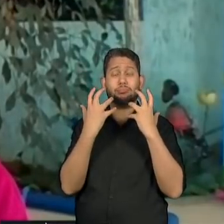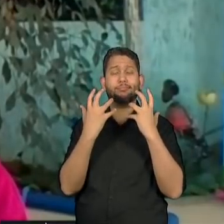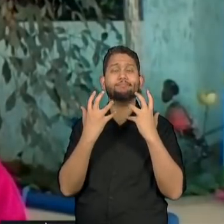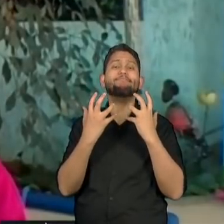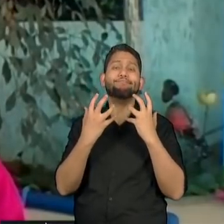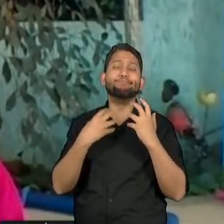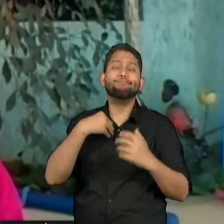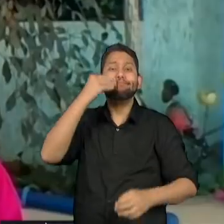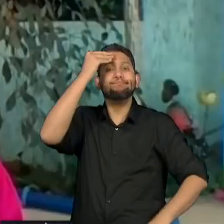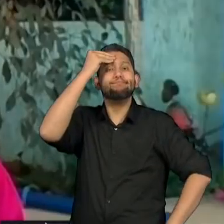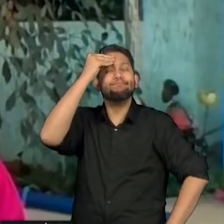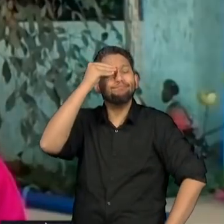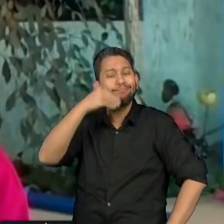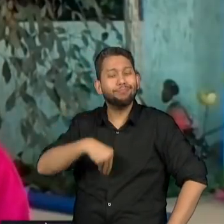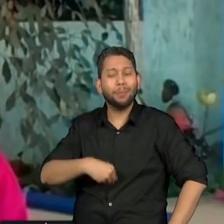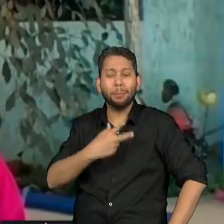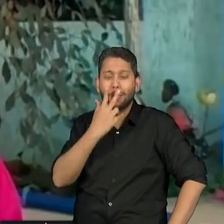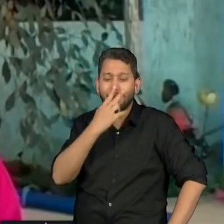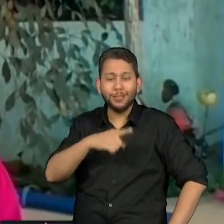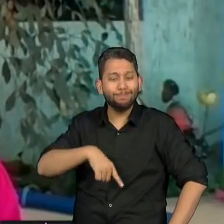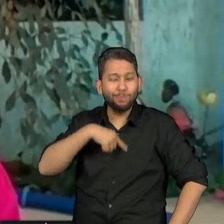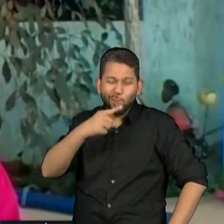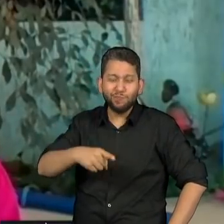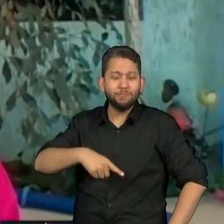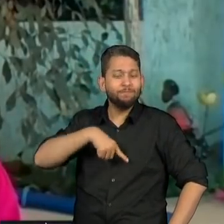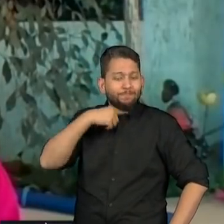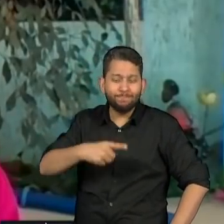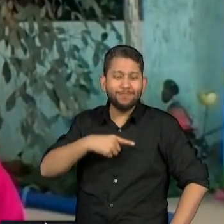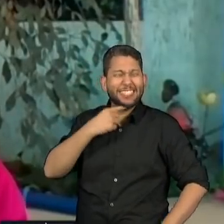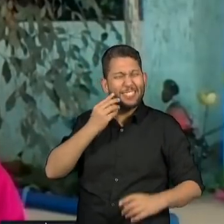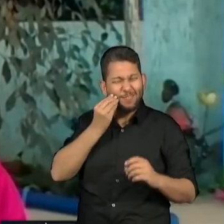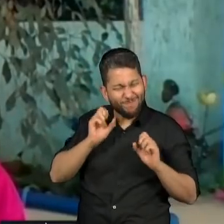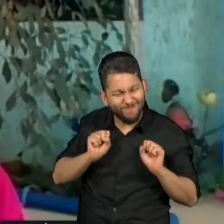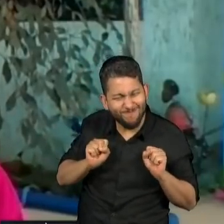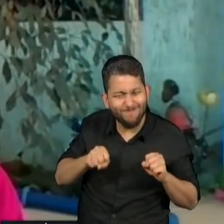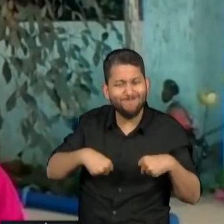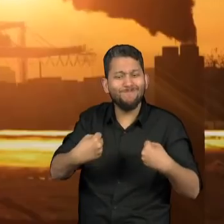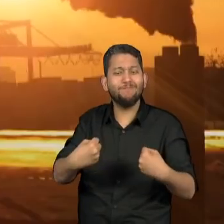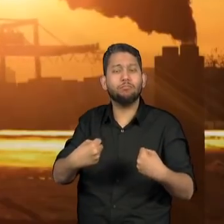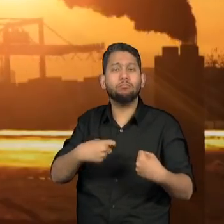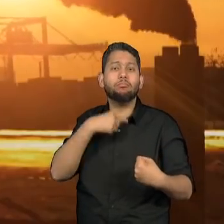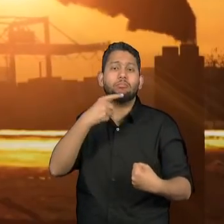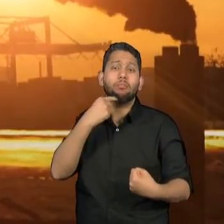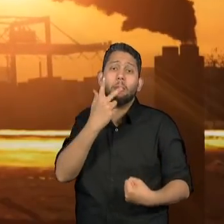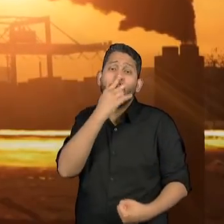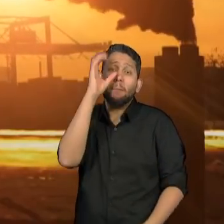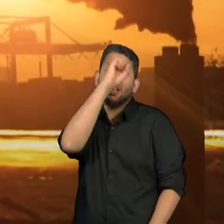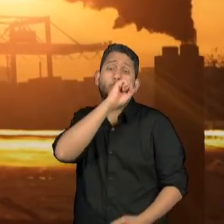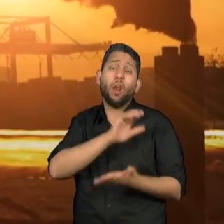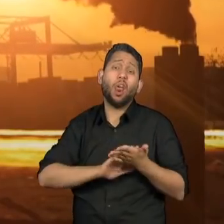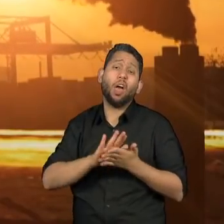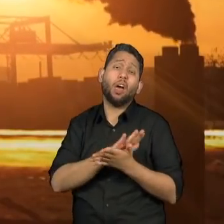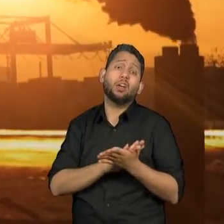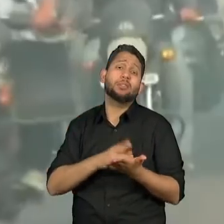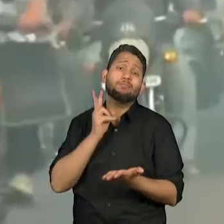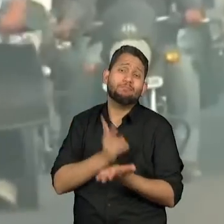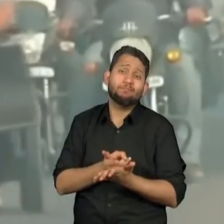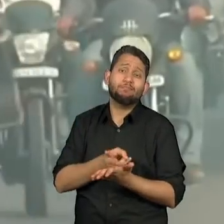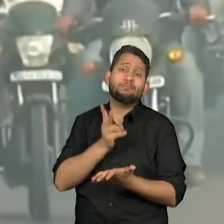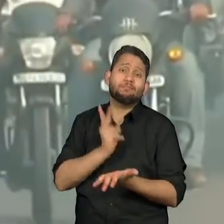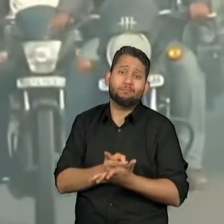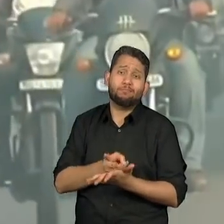frustração essa sensação de que a gente não aprendeu nada.